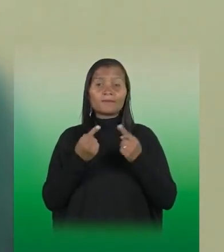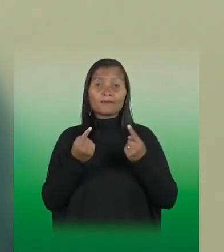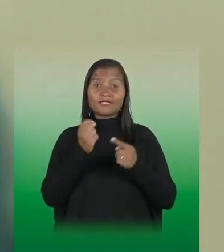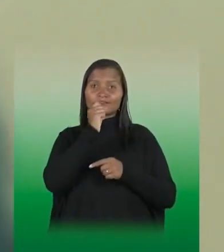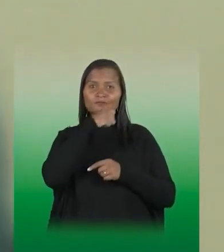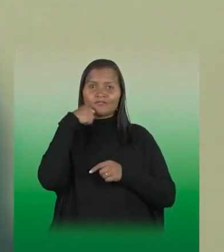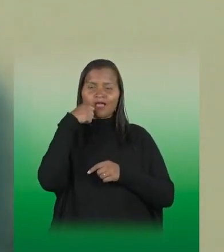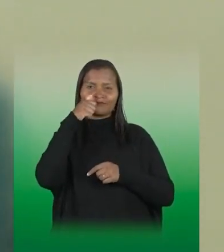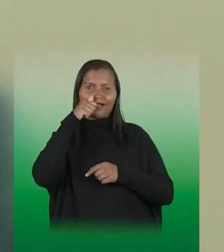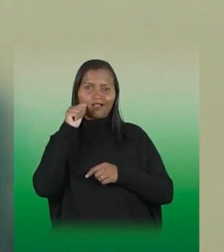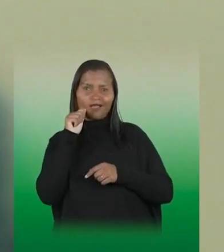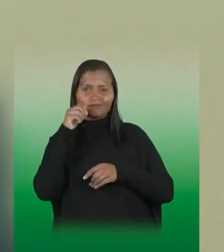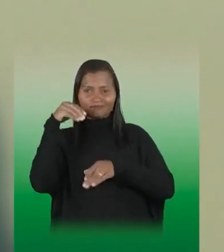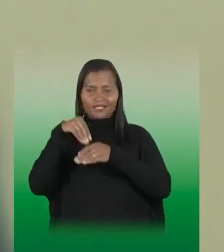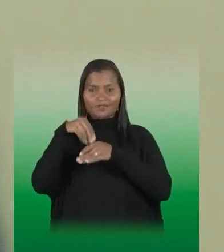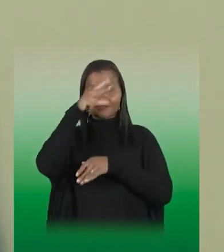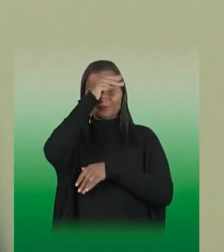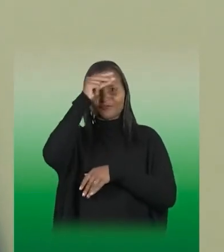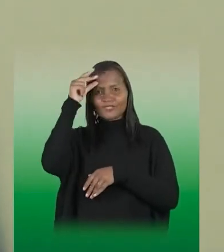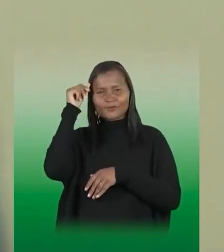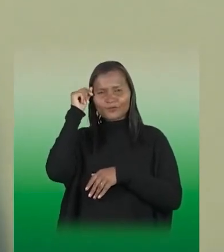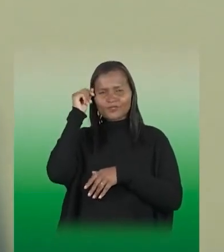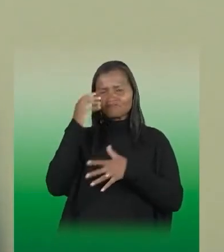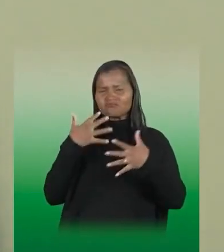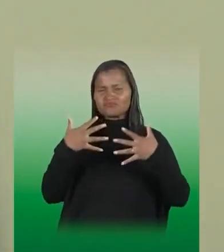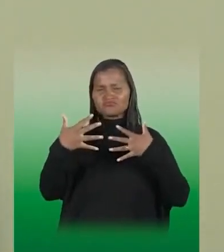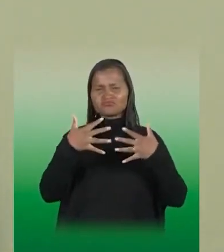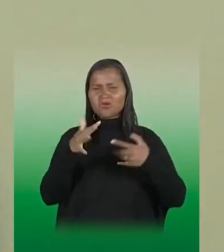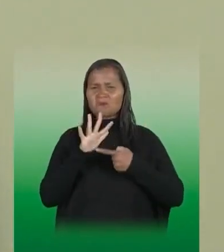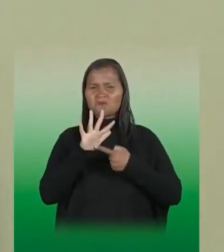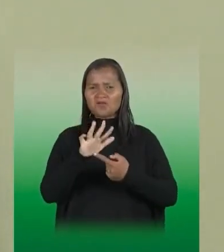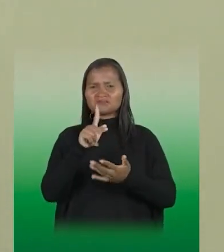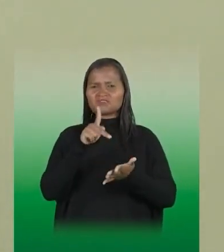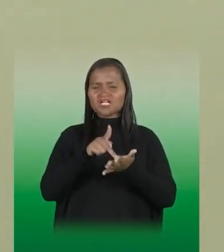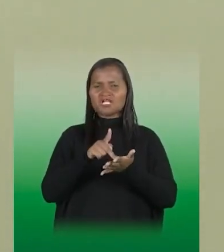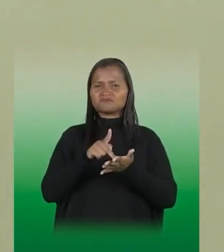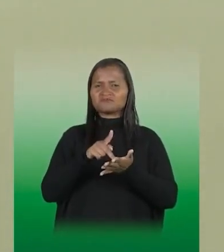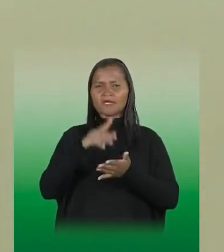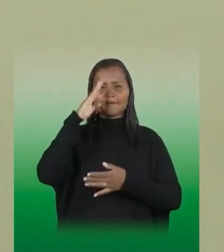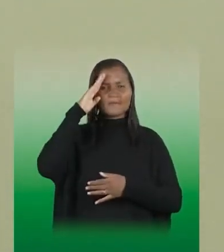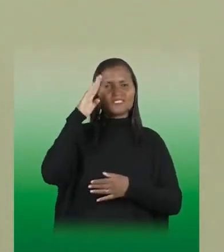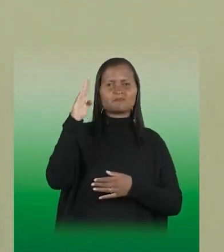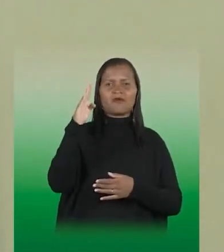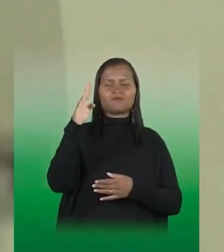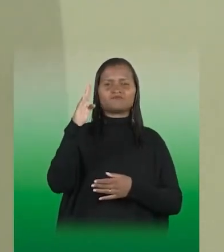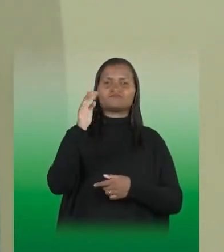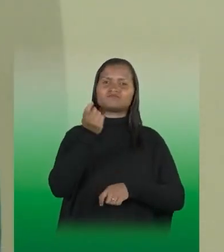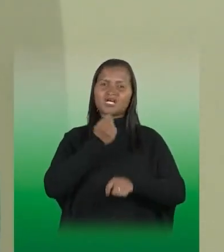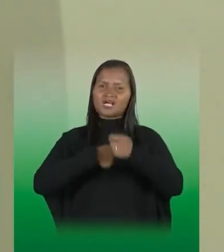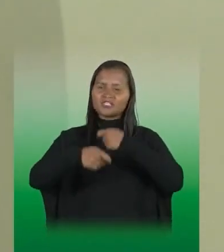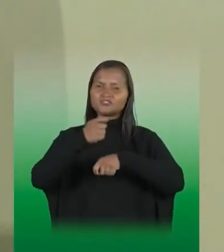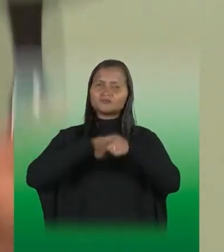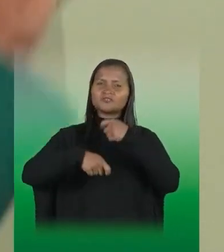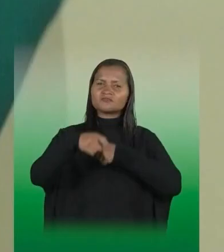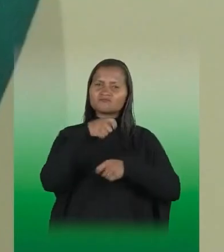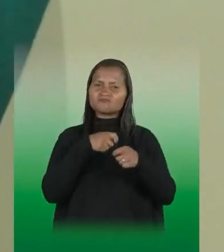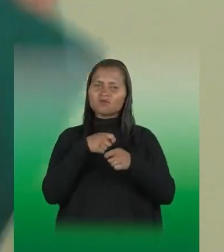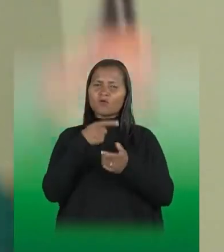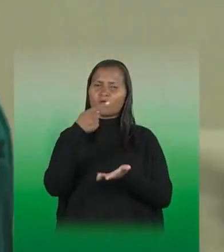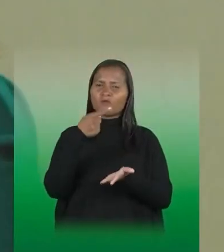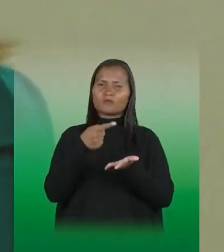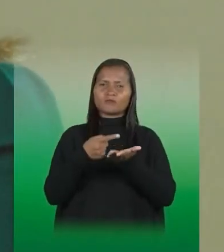o Sérgio e o Alex na prefeitura, a transparência será uma prioridade. Uma